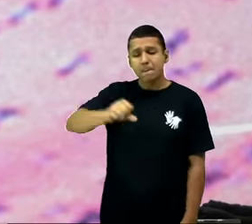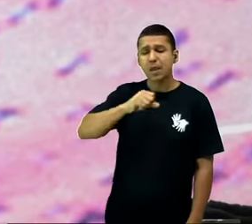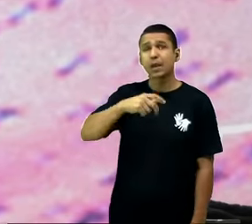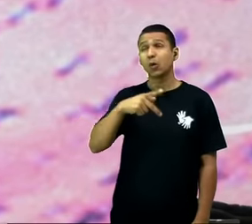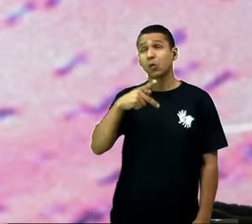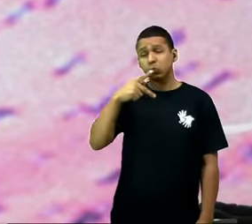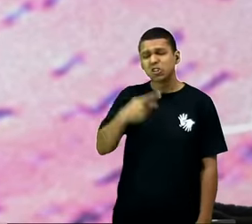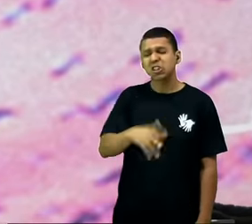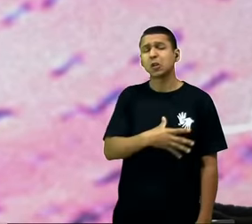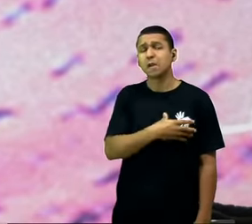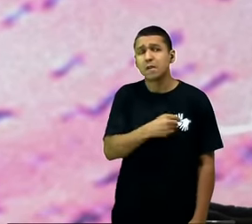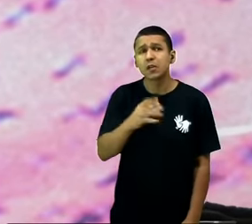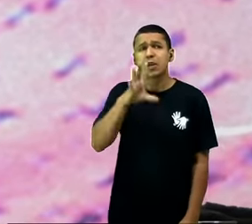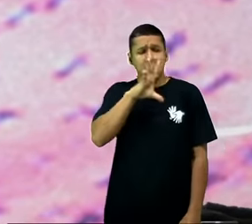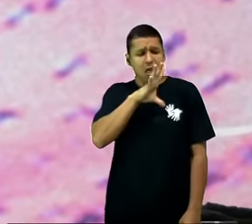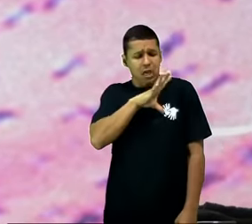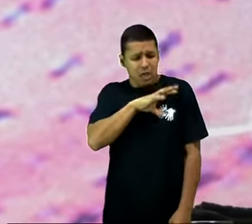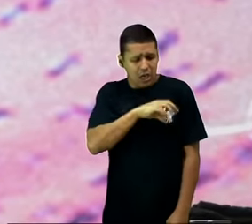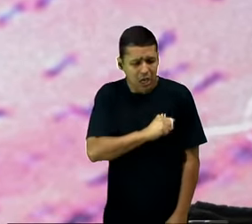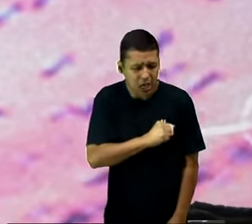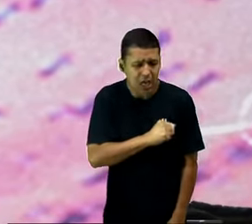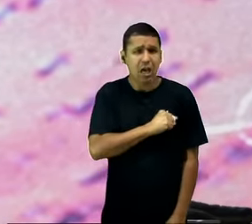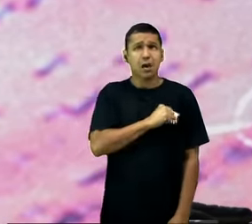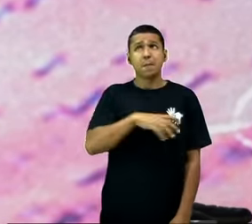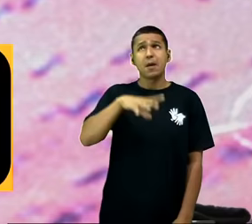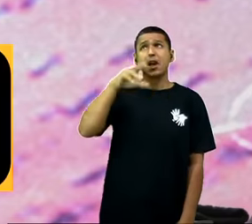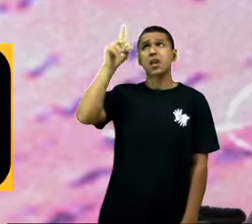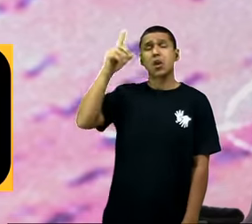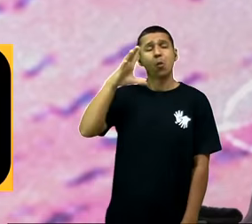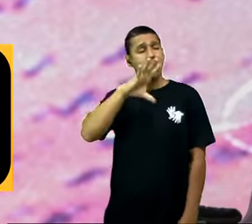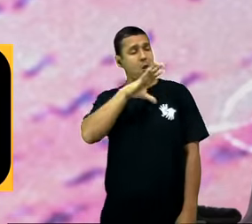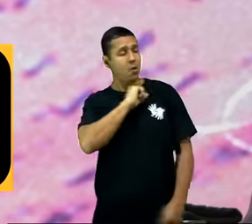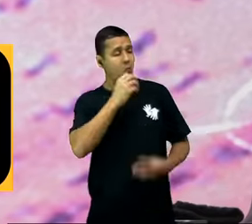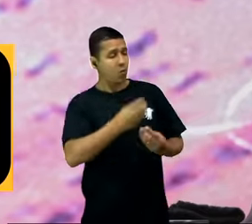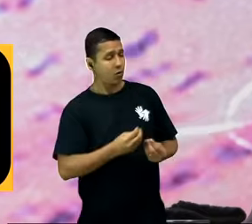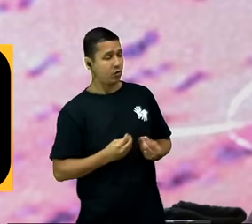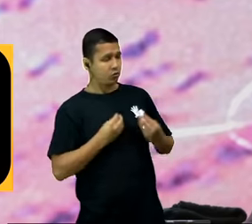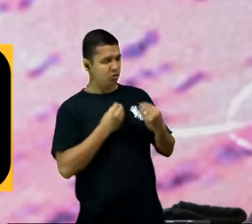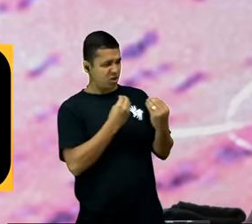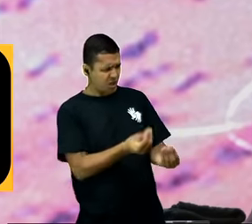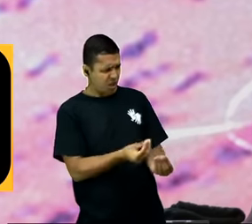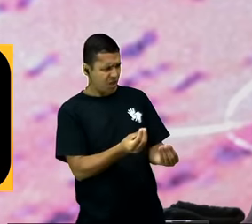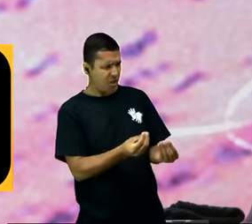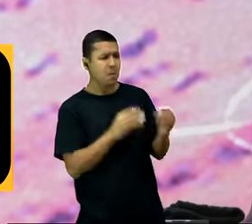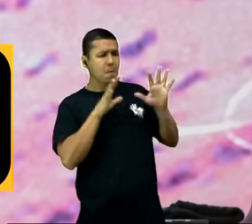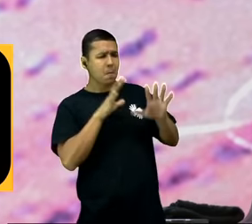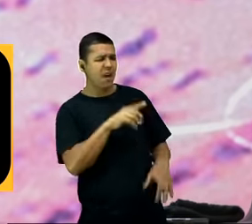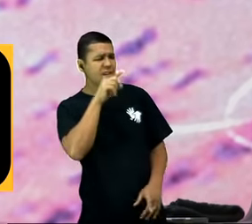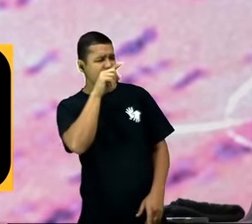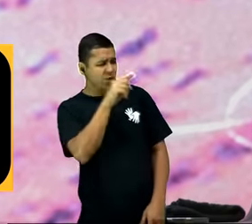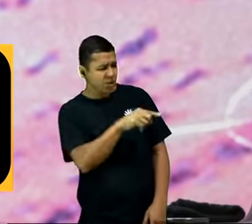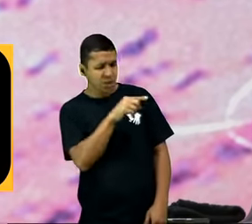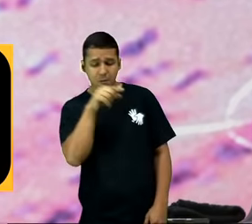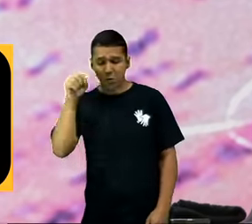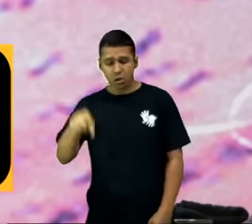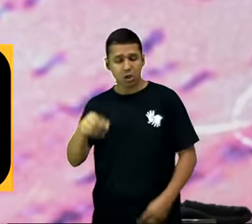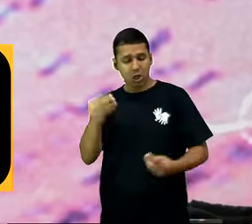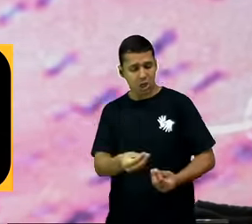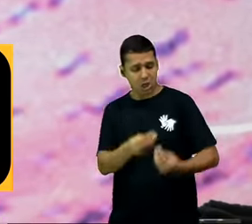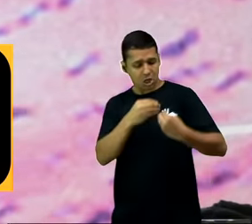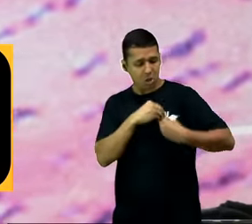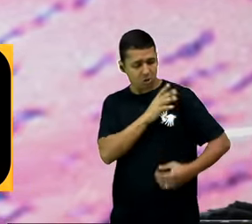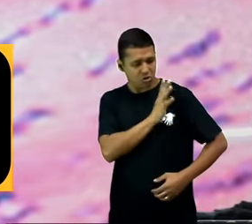me pediu, que você tanto sonhava e por amor eu te dei, e que você fez ocupar o meu lugar no teu coração. Pega